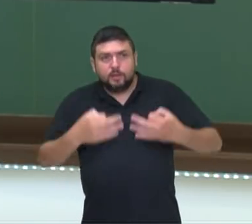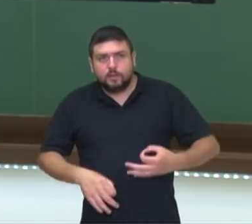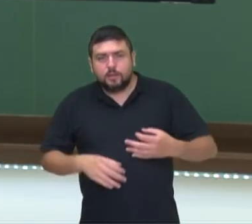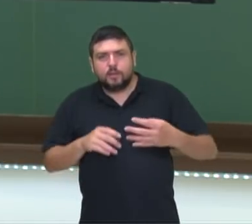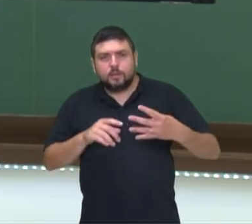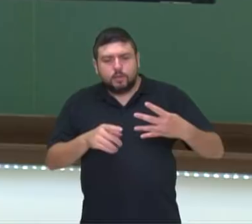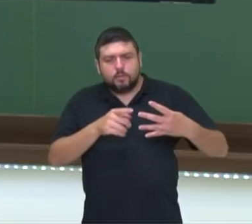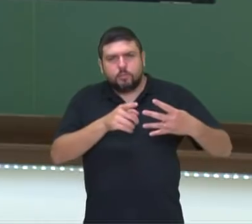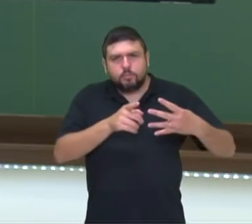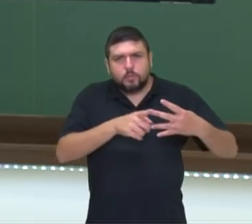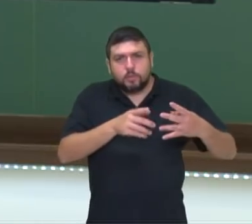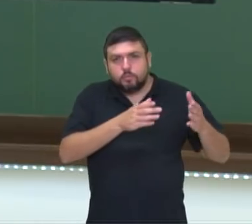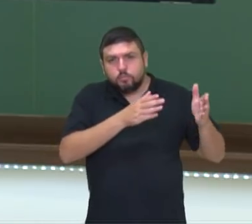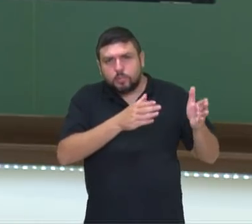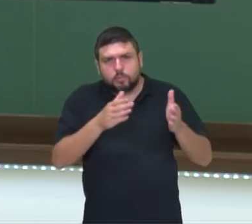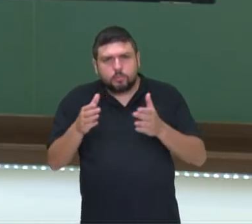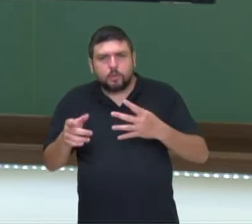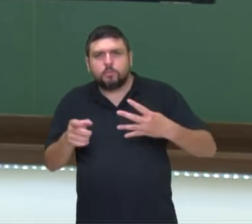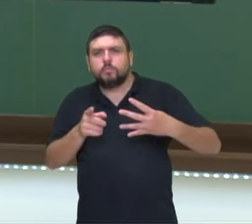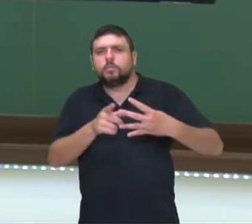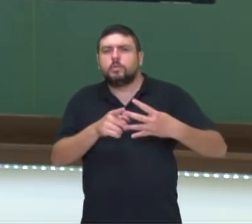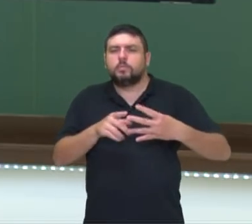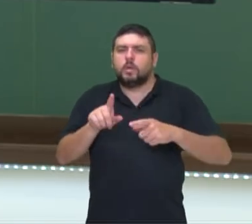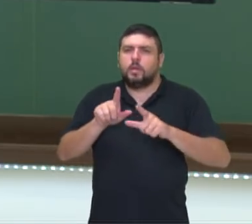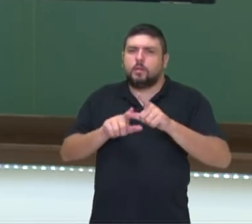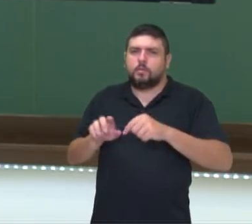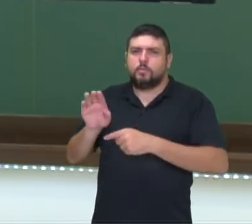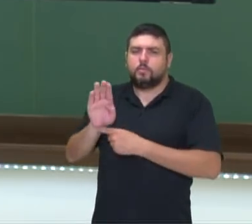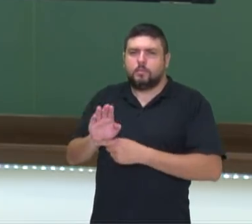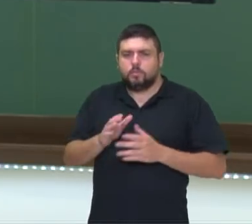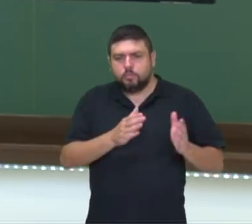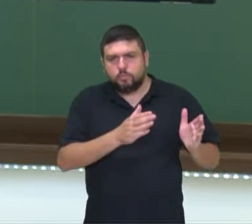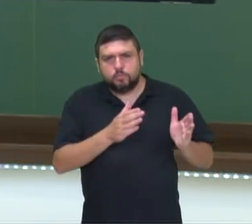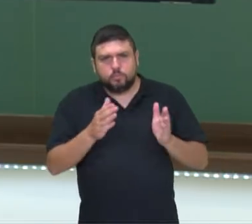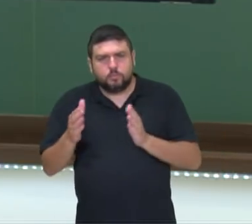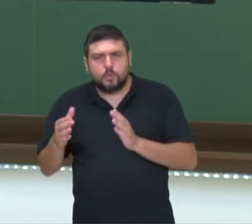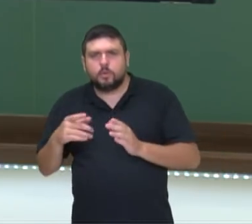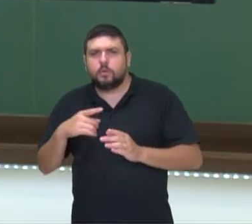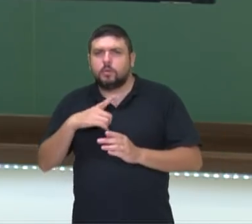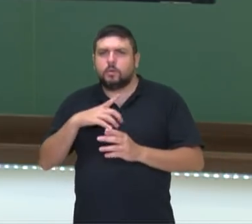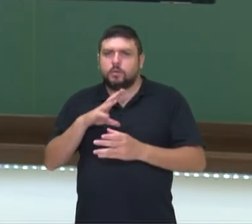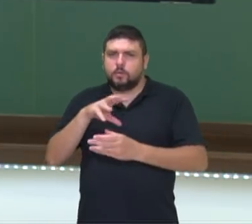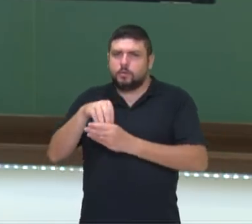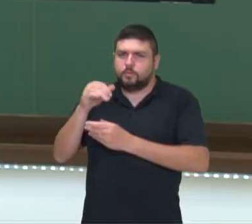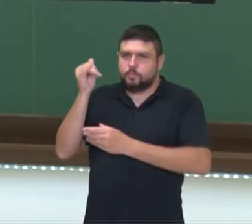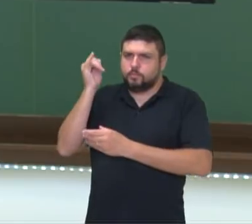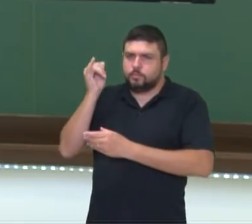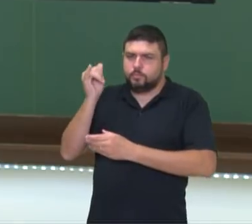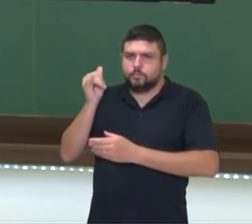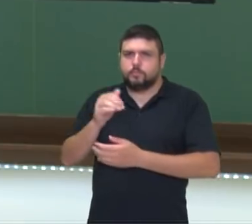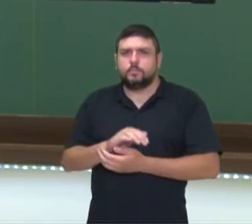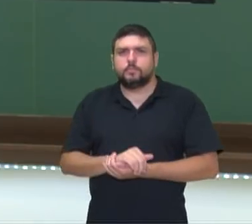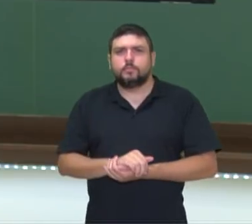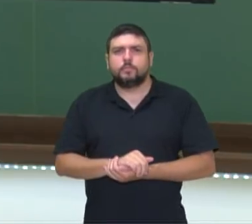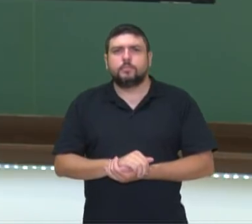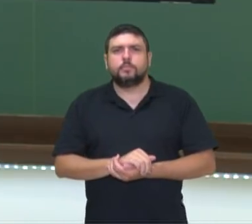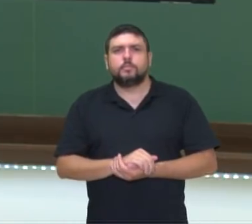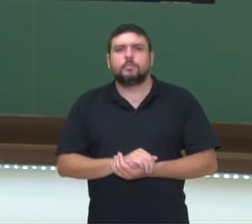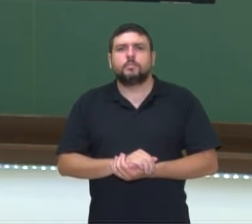correta. Todos os elementos aqui, sim, fazem parte, compõem a narrativa, são